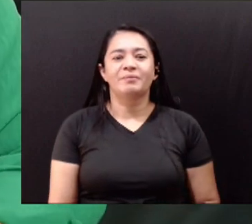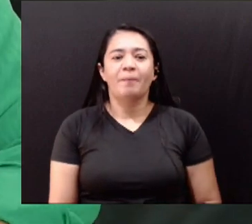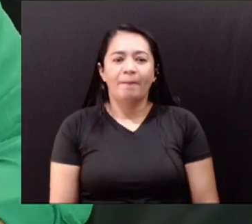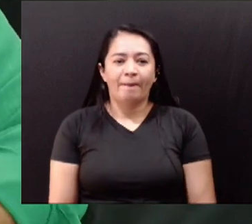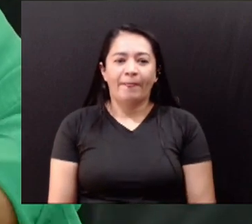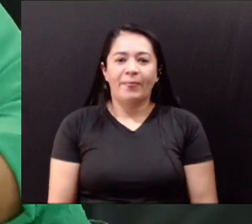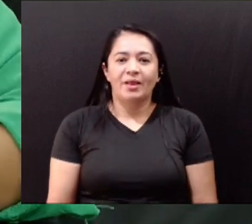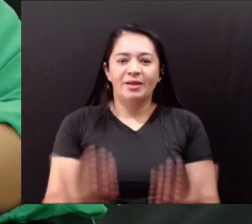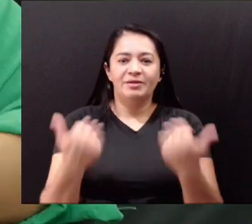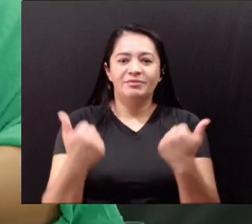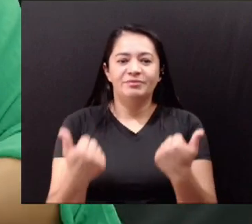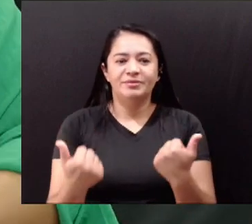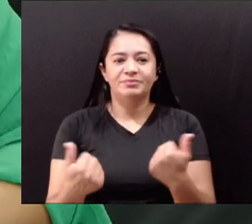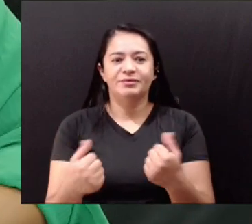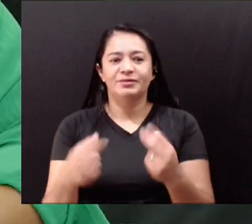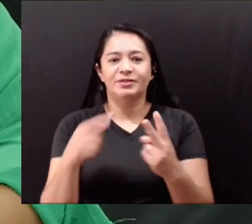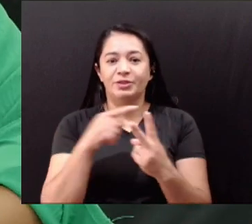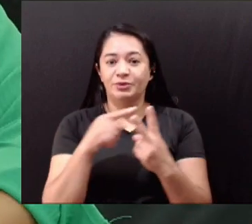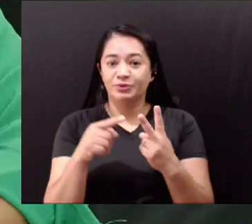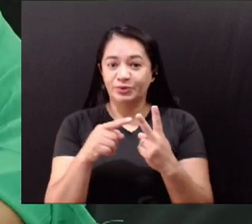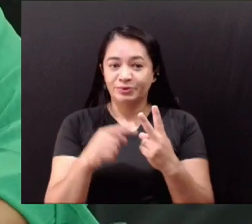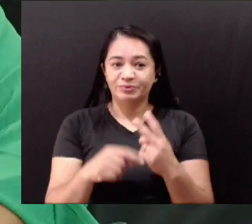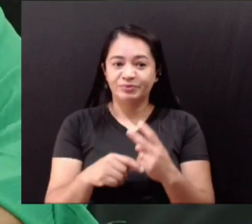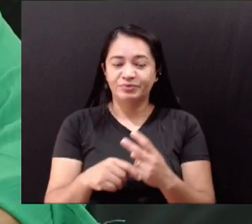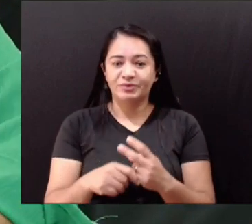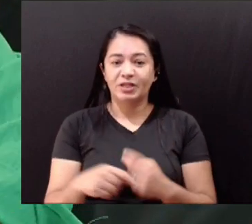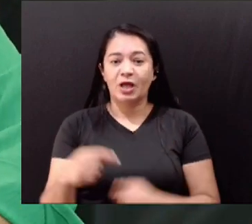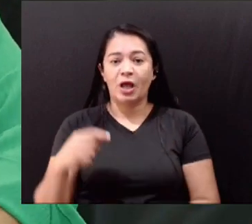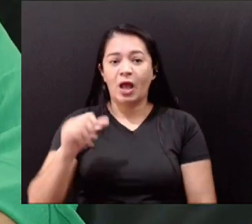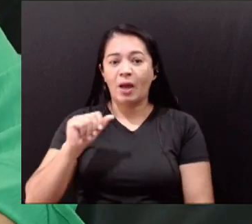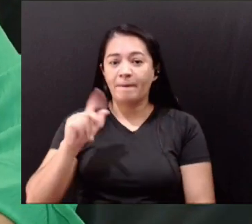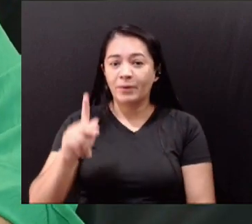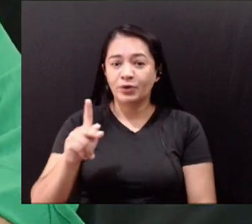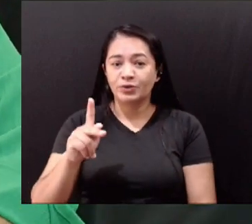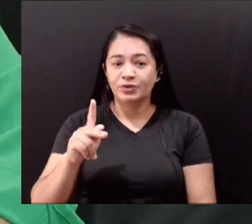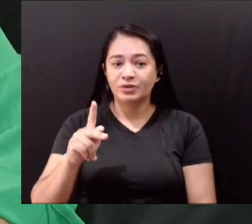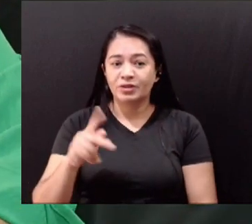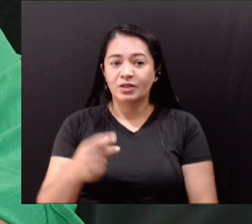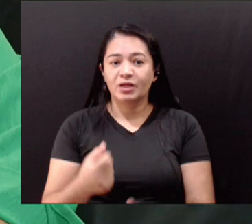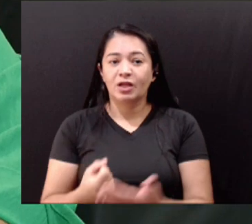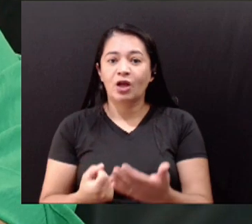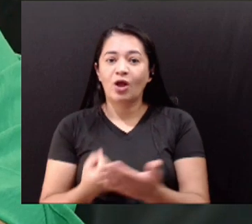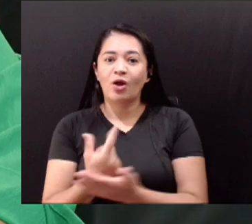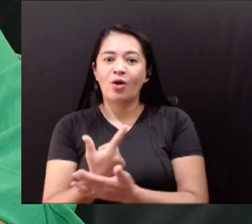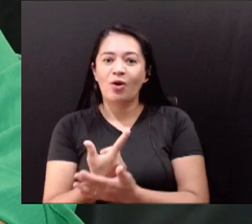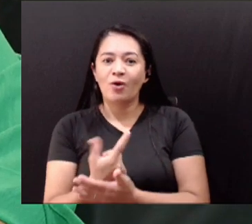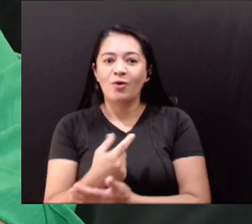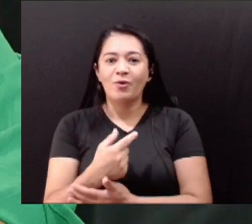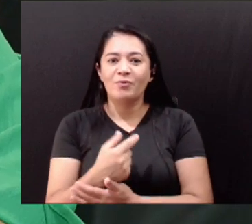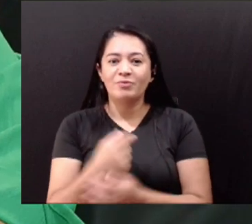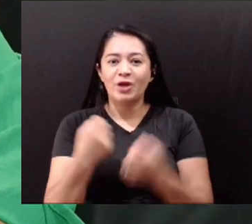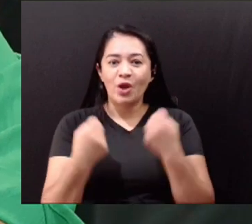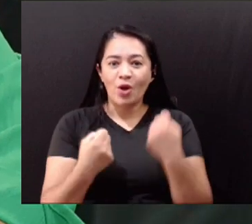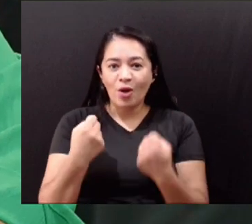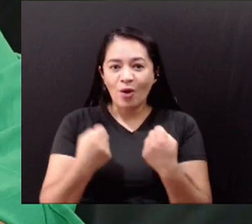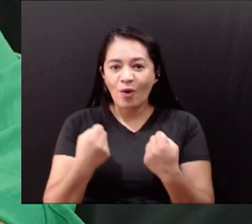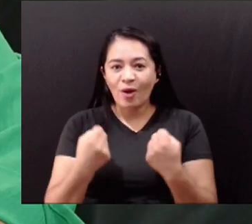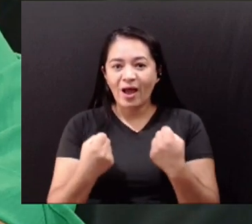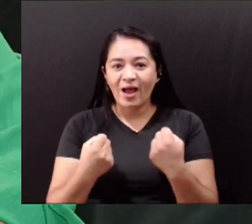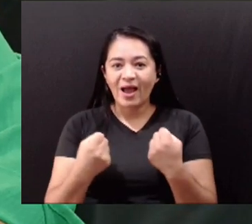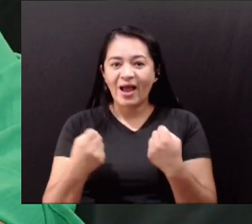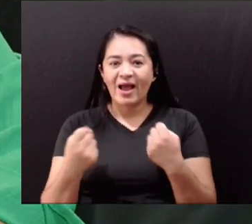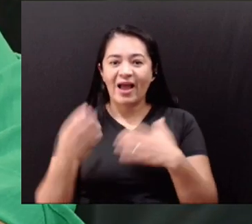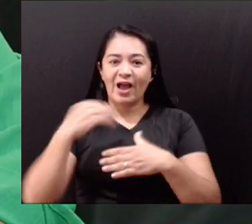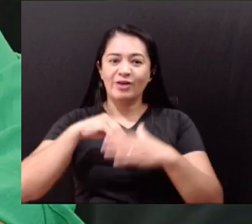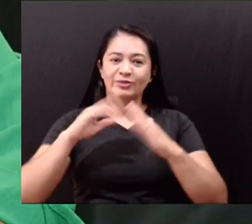a Rita, Ouro Verde. Aposentei e comprei um motorhome, olha, com Que minha legal. esposa. Estamos rodando o